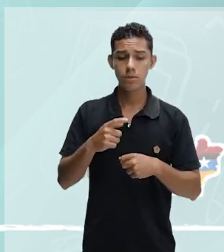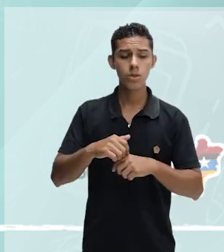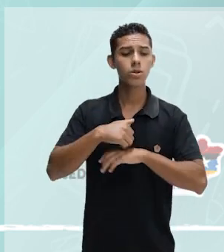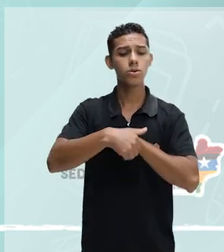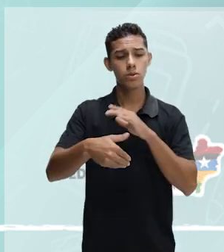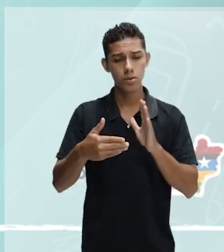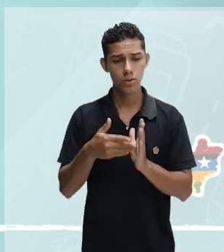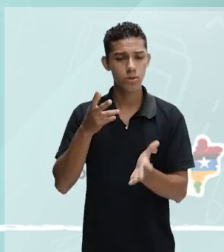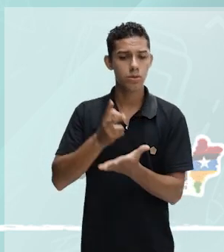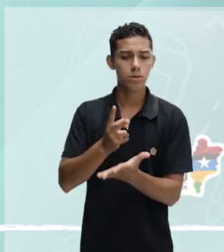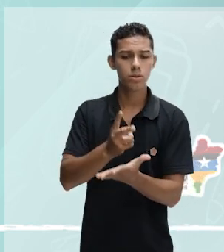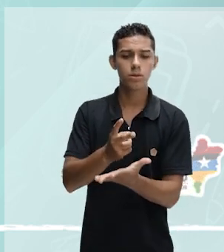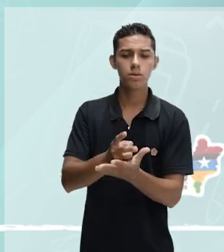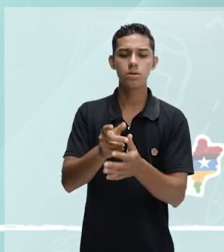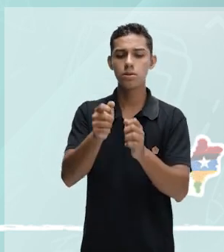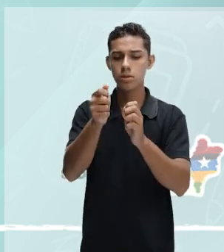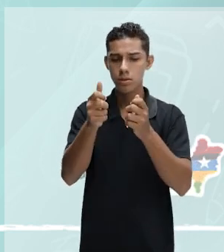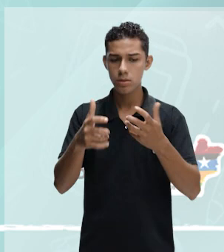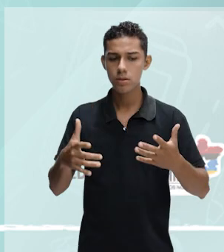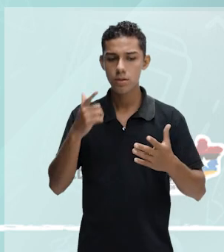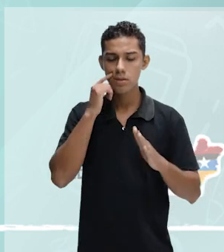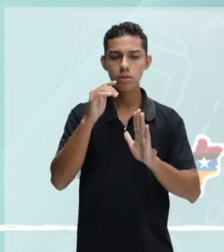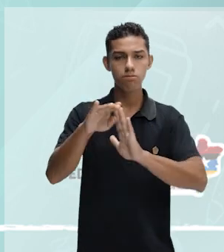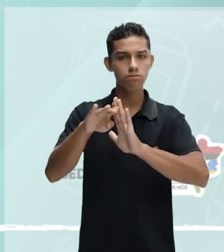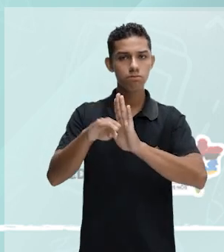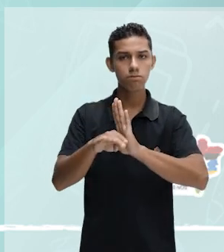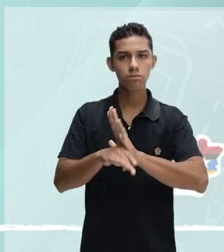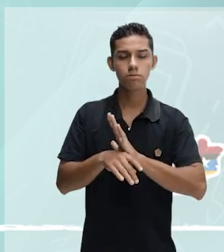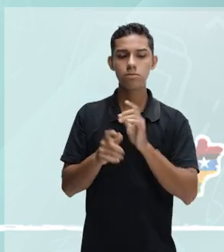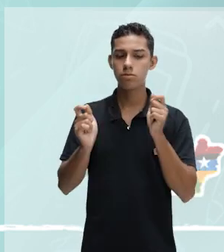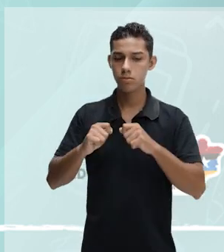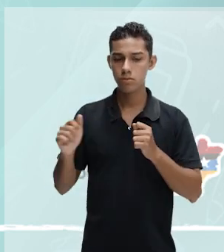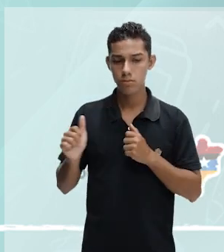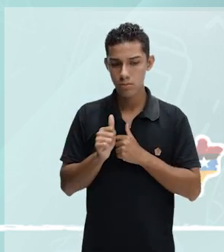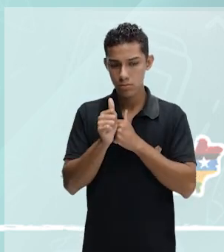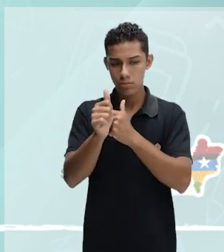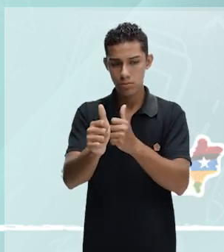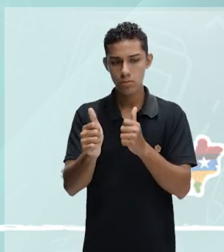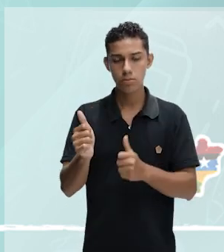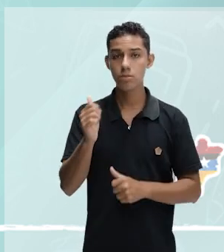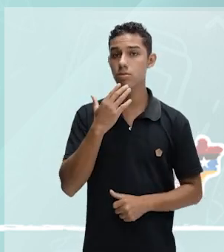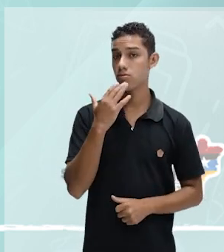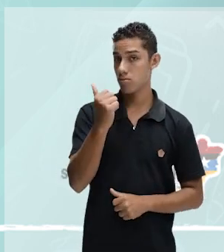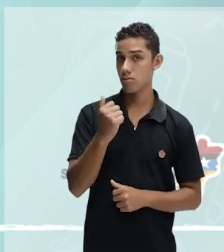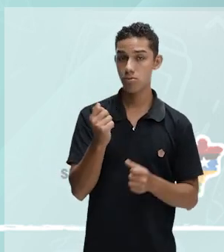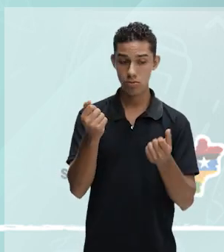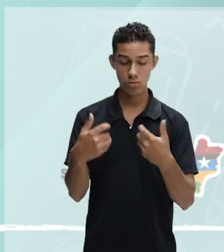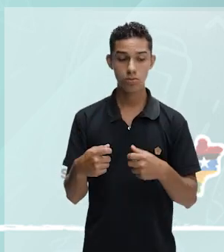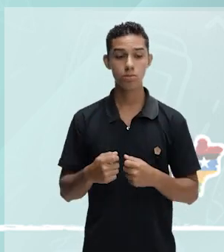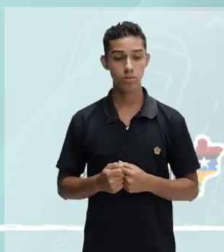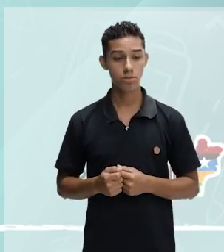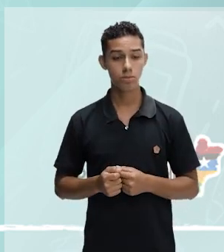toda vez que eu vou falar de eixo, eu coloquei o plano para que a gente consiga se guiar de forma melhor. Existe o eixo lateral